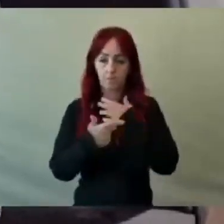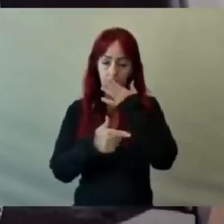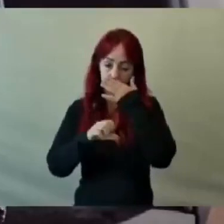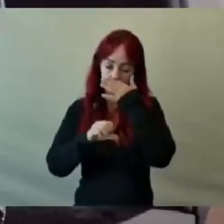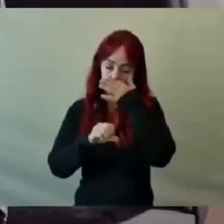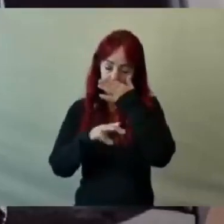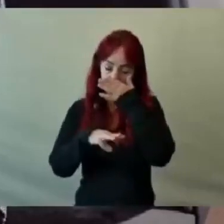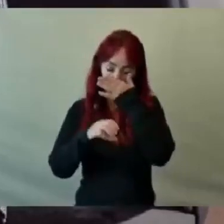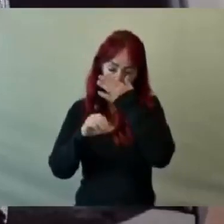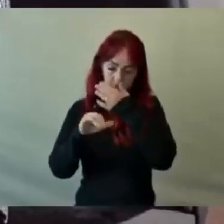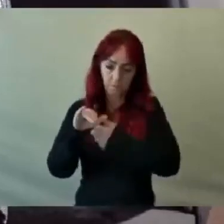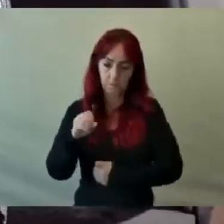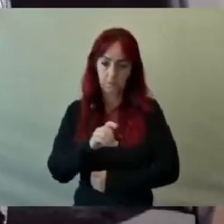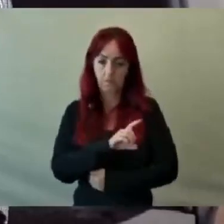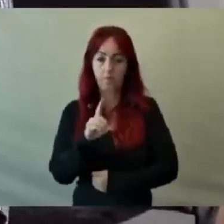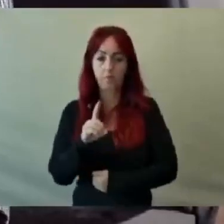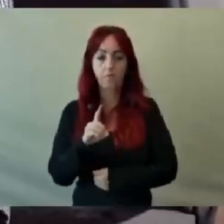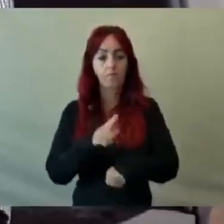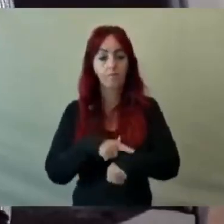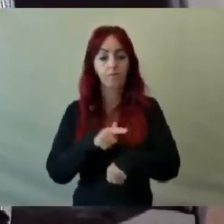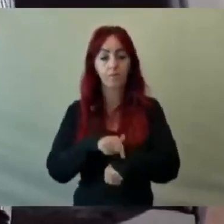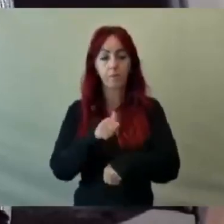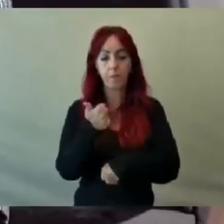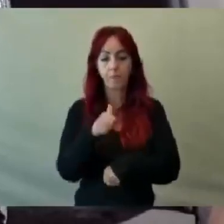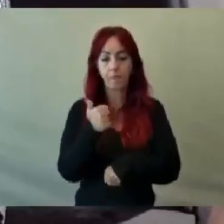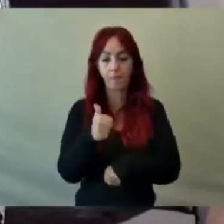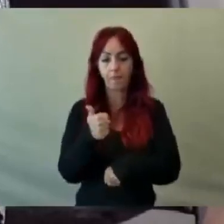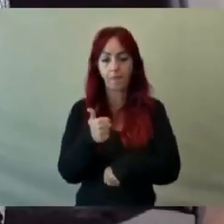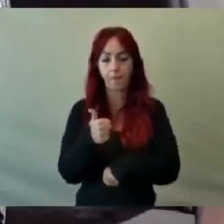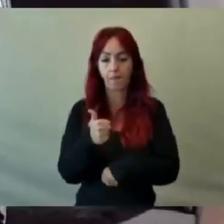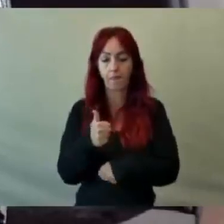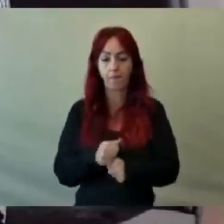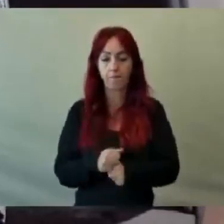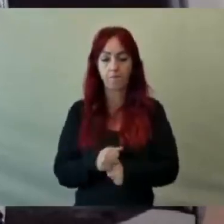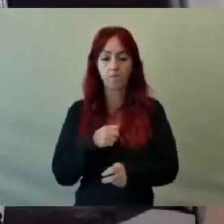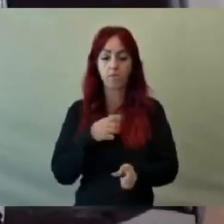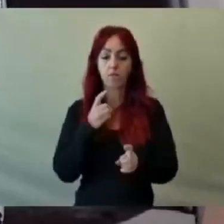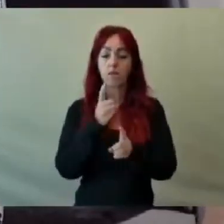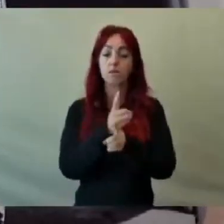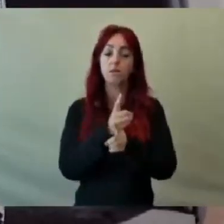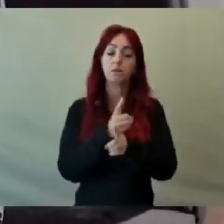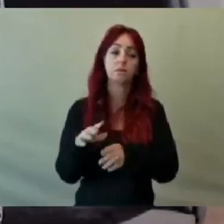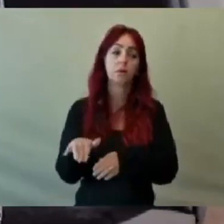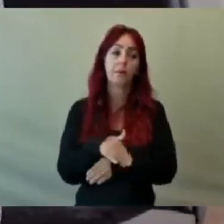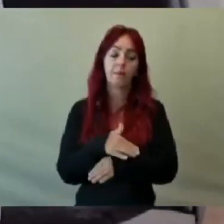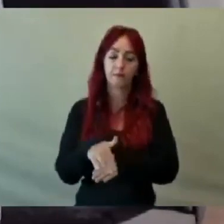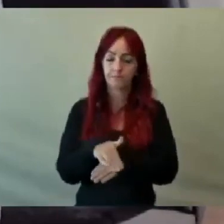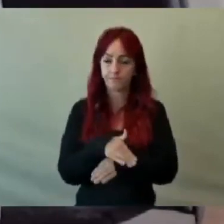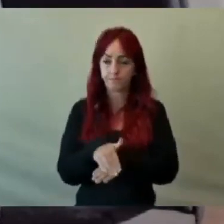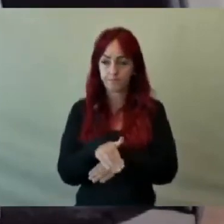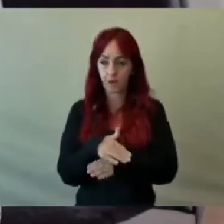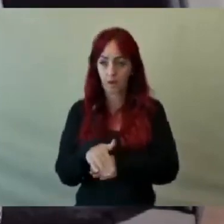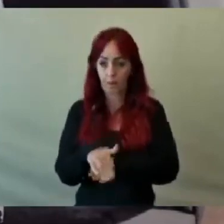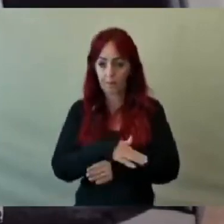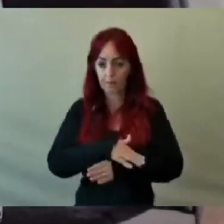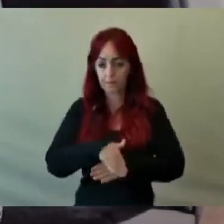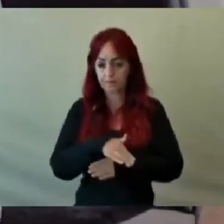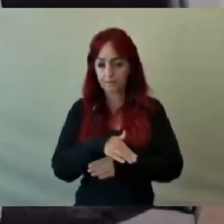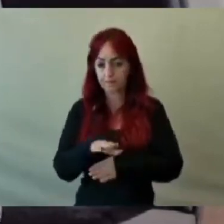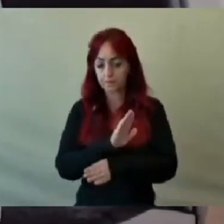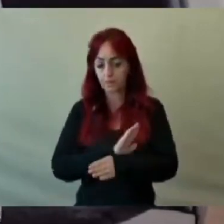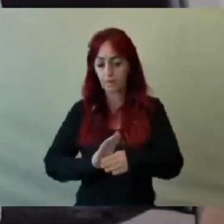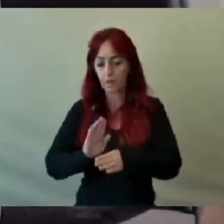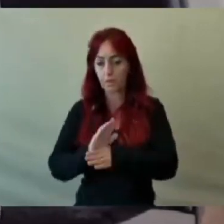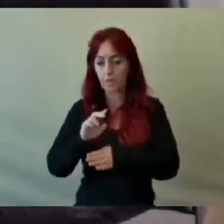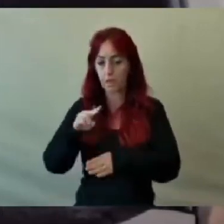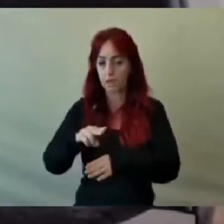horário 11 horas. O ponto de encontro é Rua Cruz, de Malta, número 73, bairro Nazaré. Autoria,